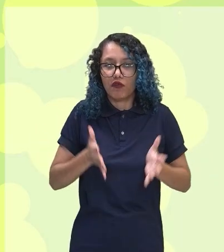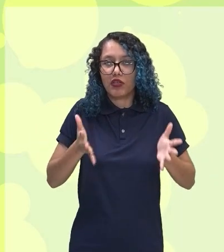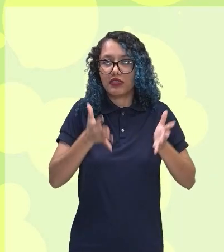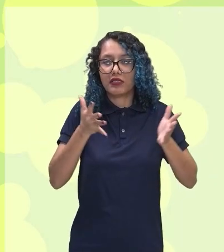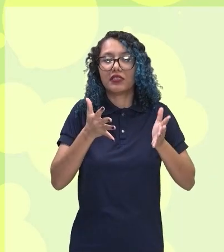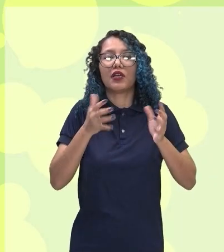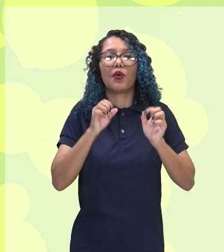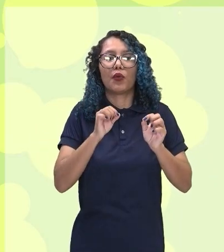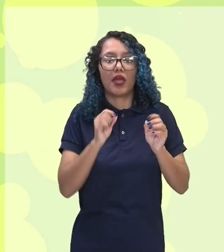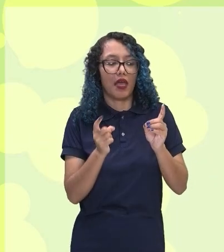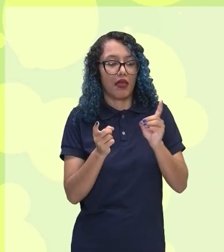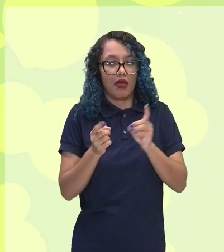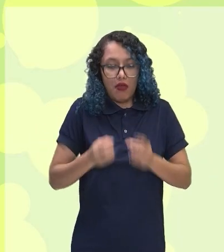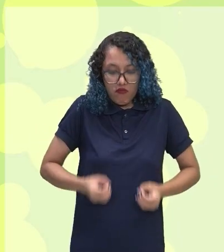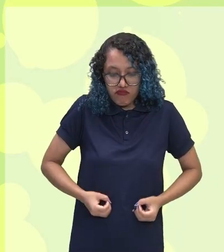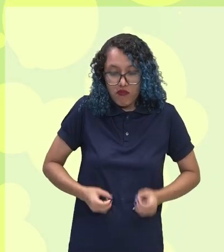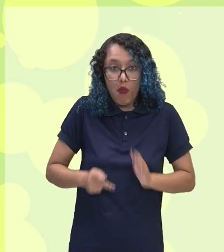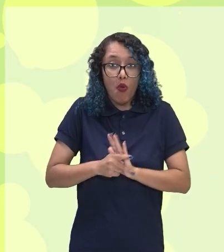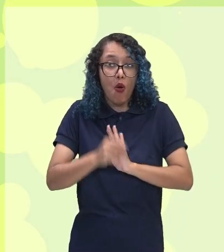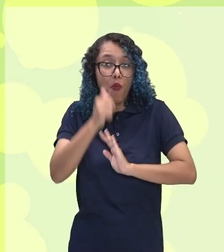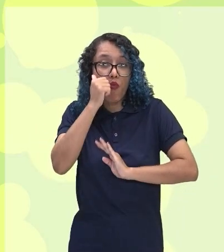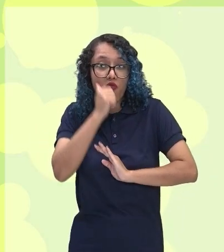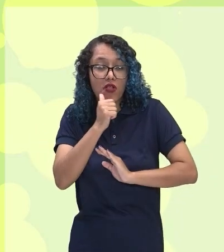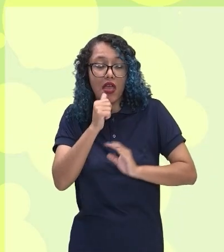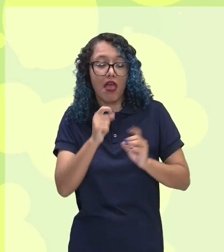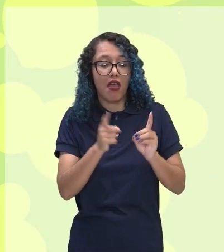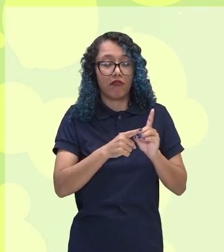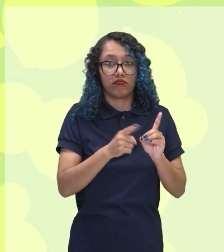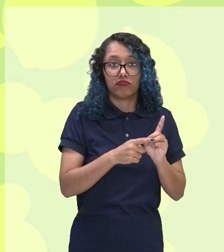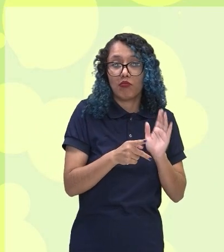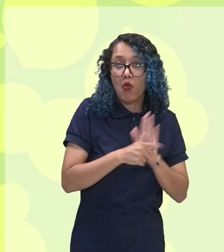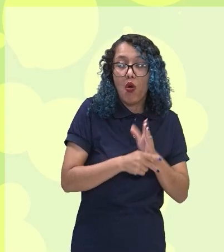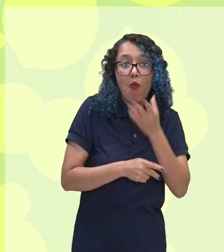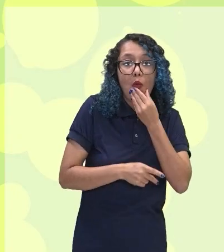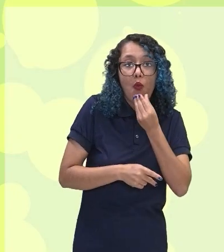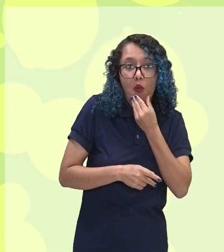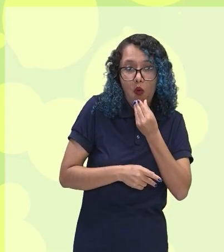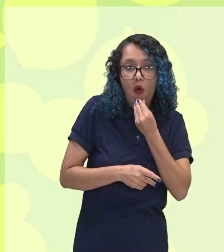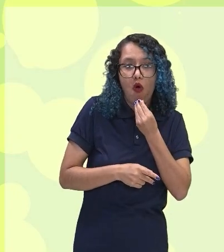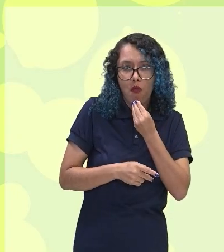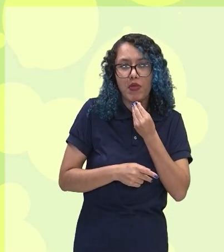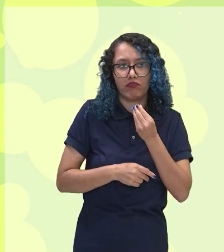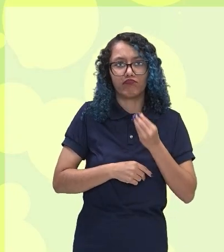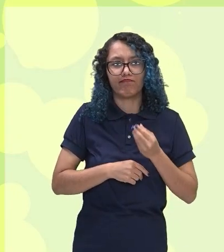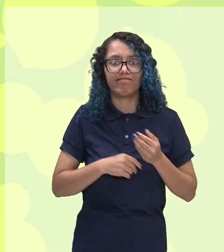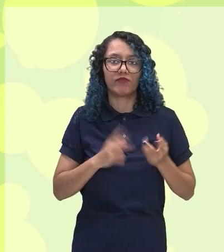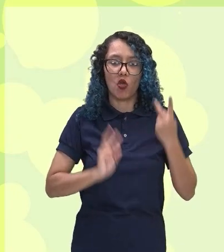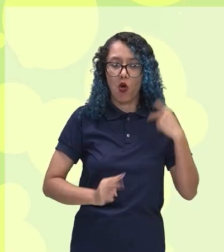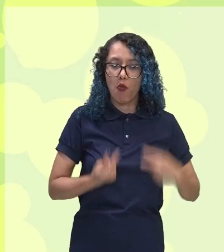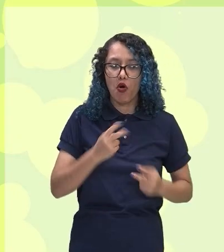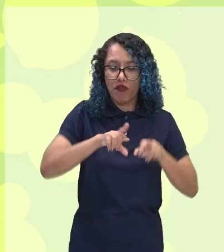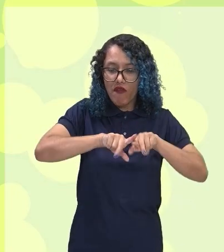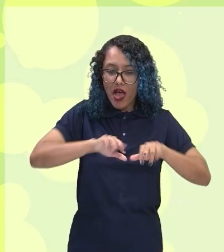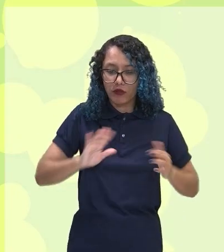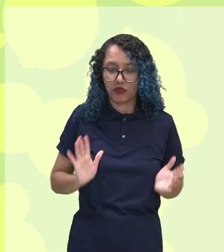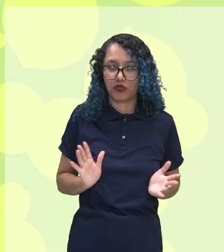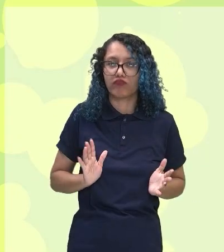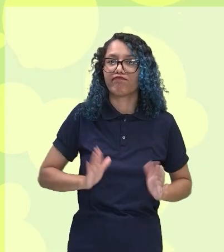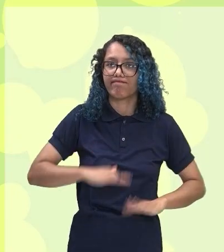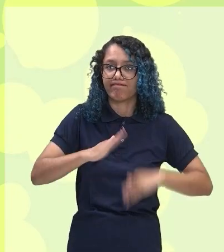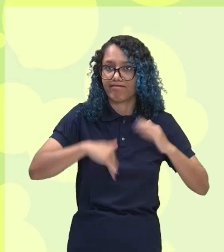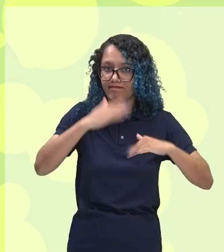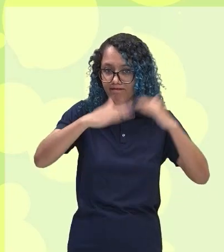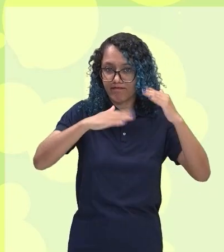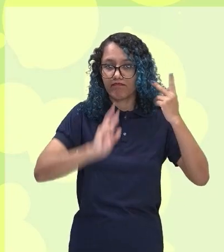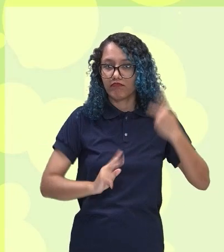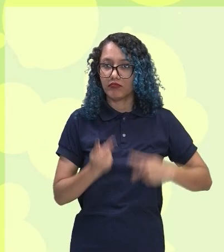o ovário nas meninas e os testículos nos meninos, levando à produção de testosterona e estrógeno, as substâncias que fazem